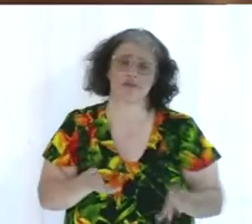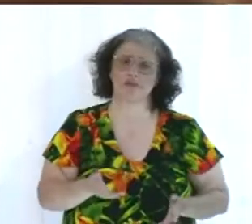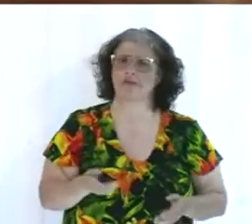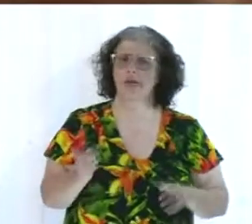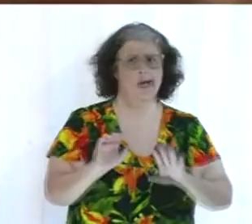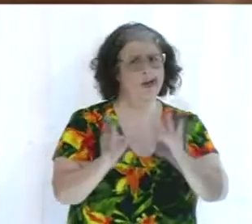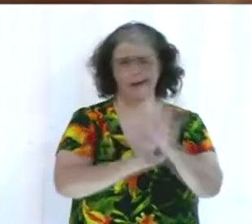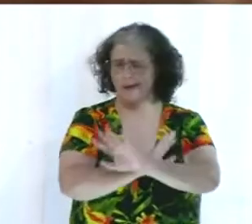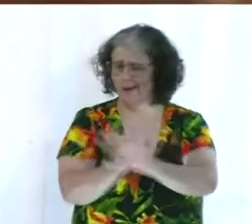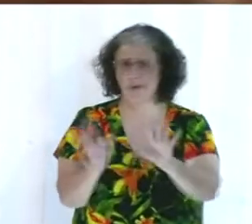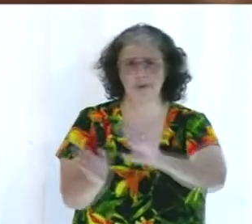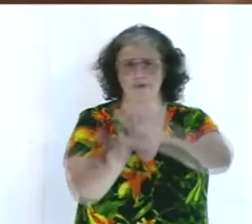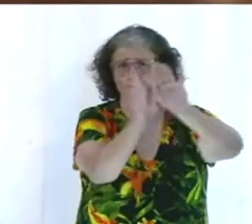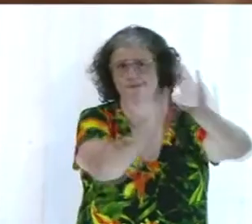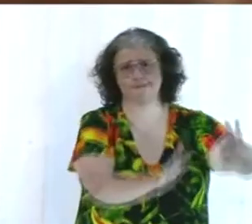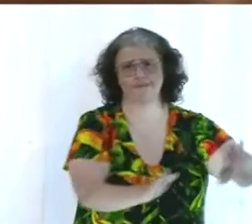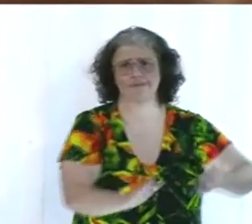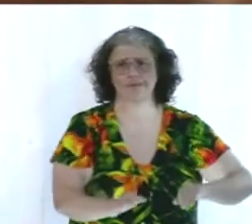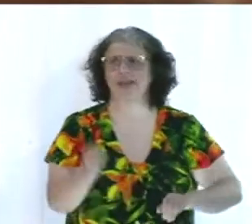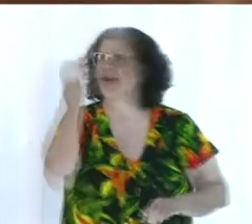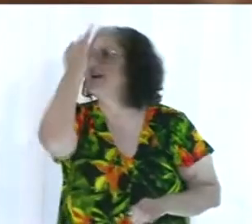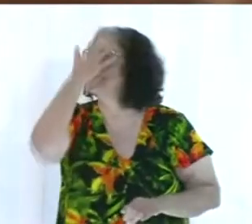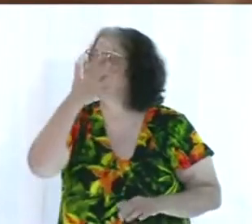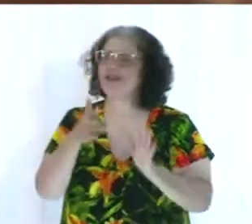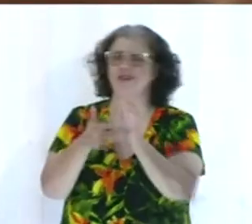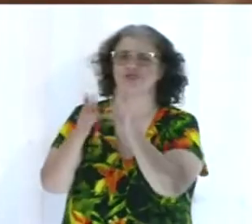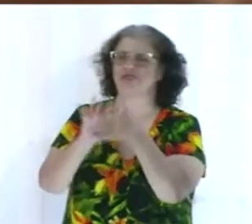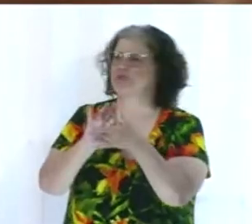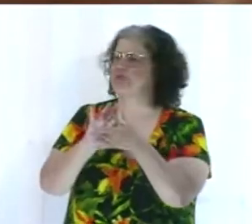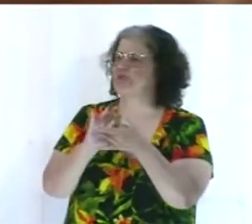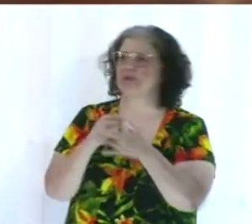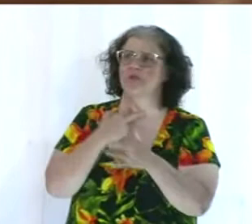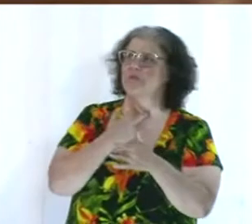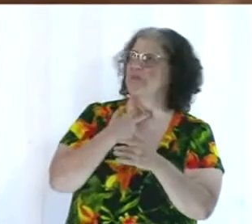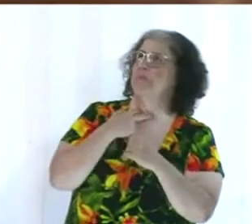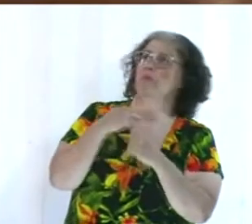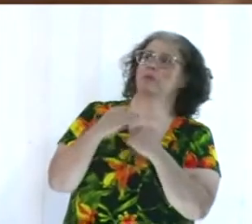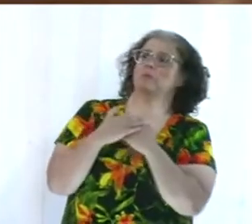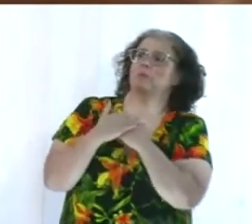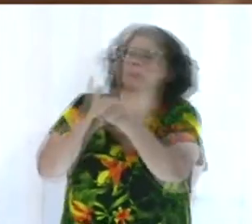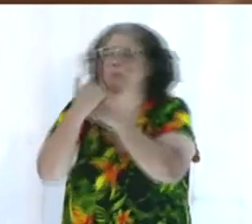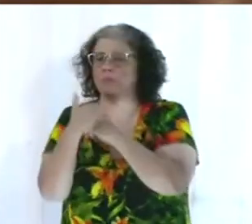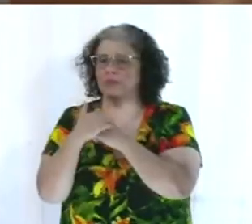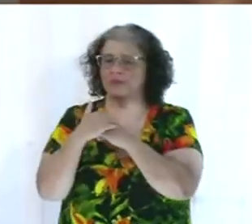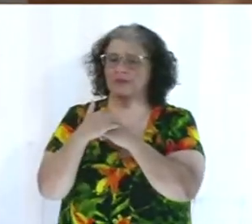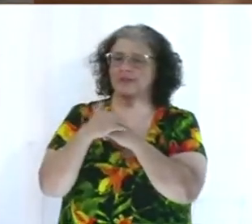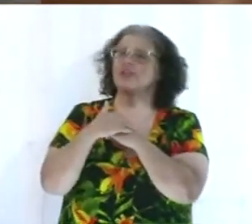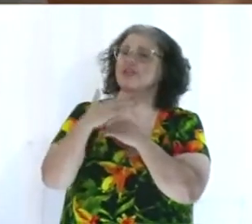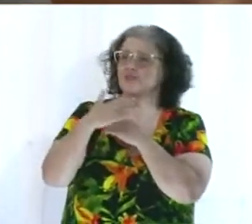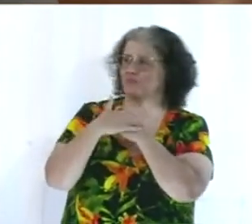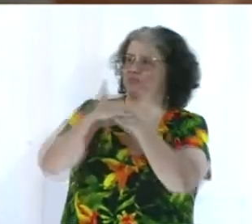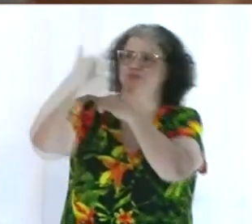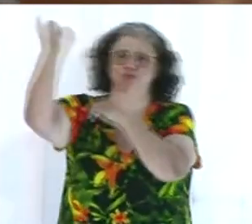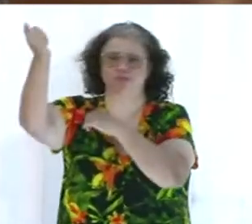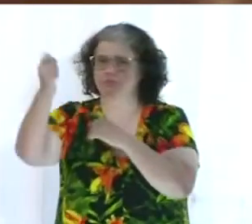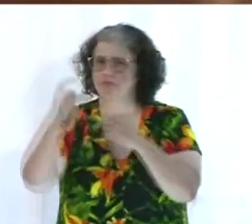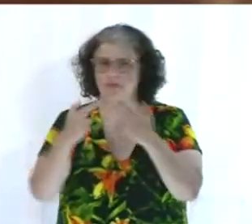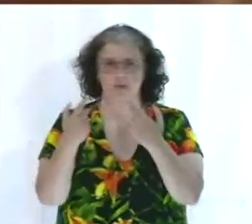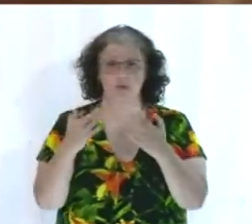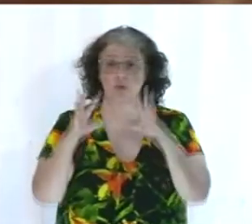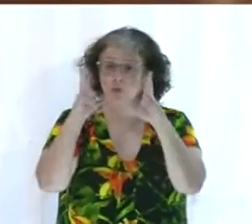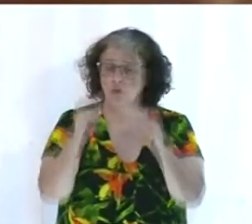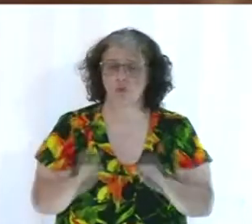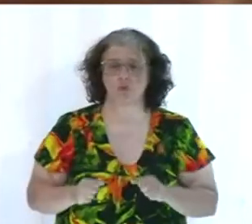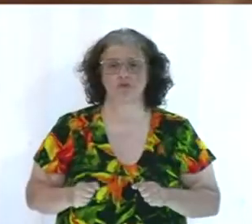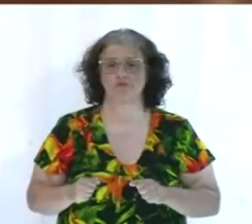irmãos. A graça do Senhor é irresistível. Mesmo aqueles que declararam com seus lábios: eu jamais me curvarei